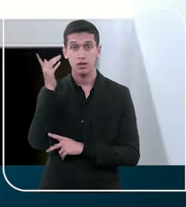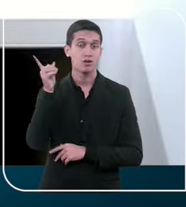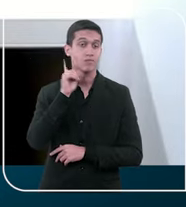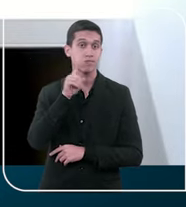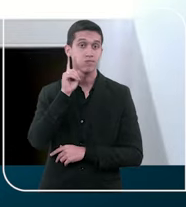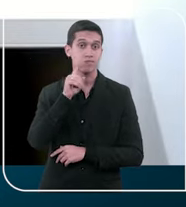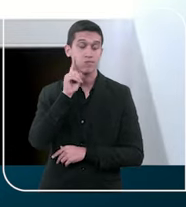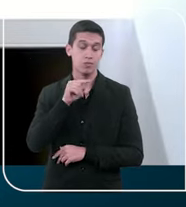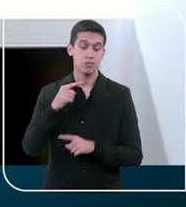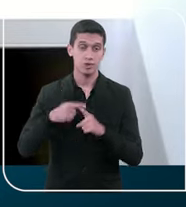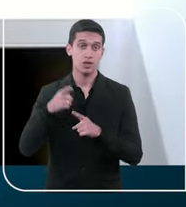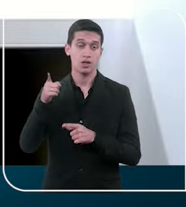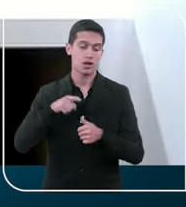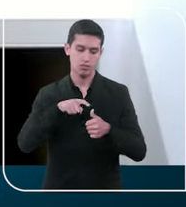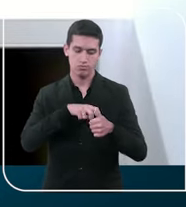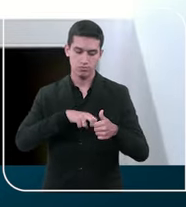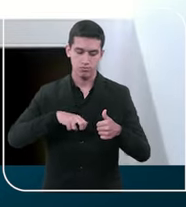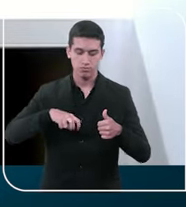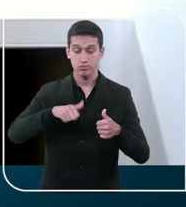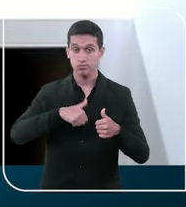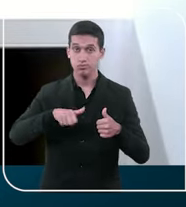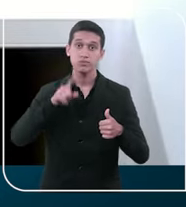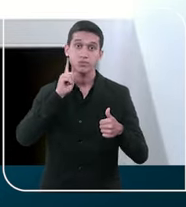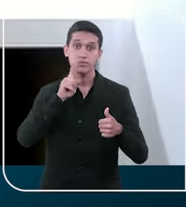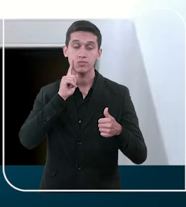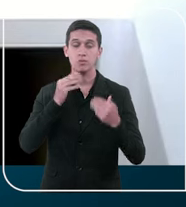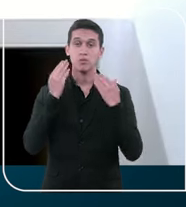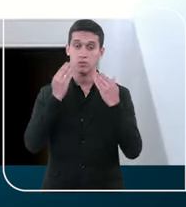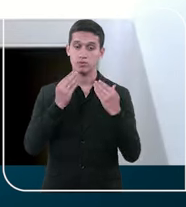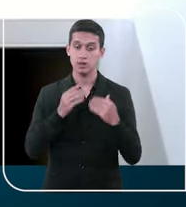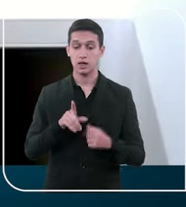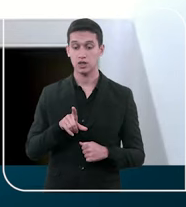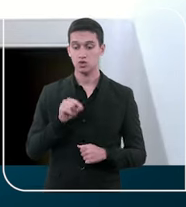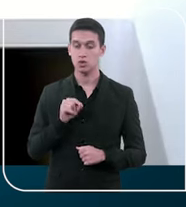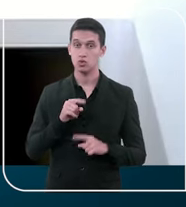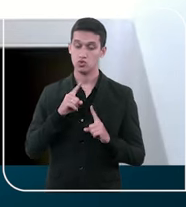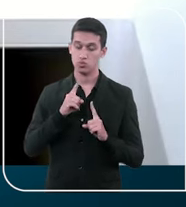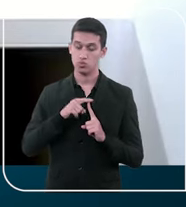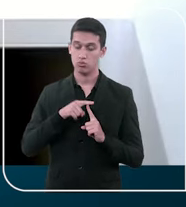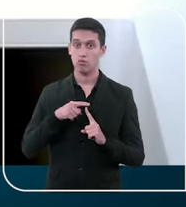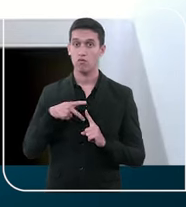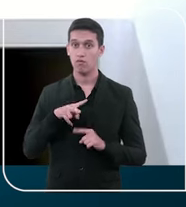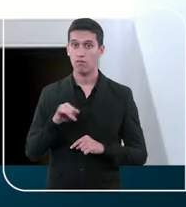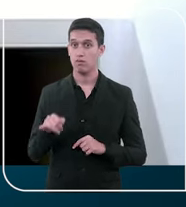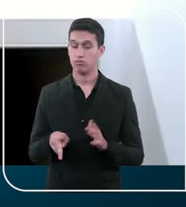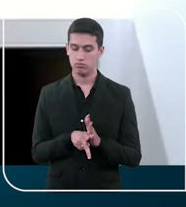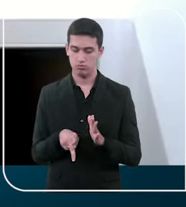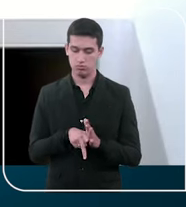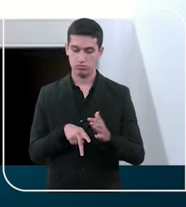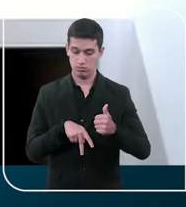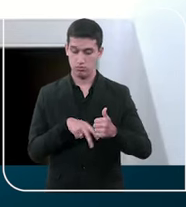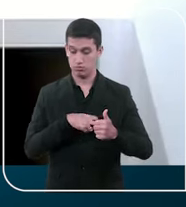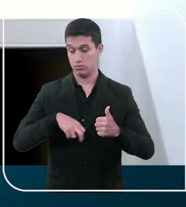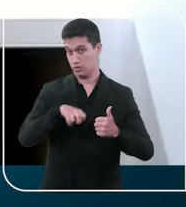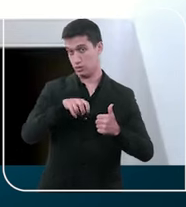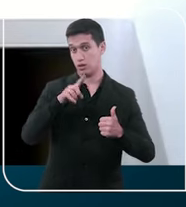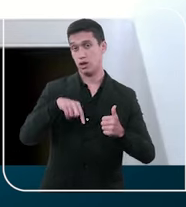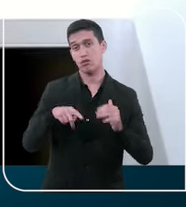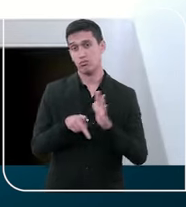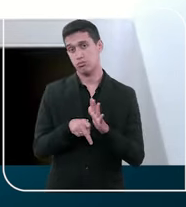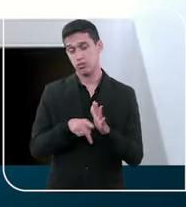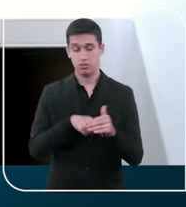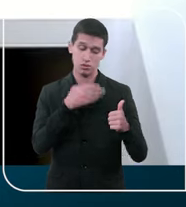por exemplo, nos Estados Unidos. O júri dos Estados Unidos prevê que a escolha pelo modelo do Tribunal do Júri é uma escolha do